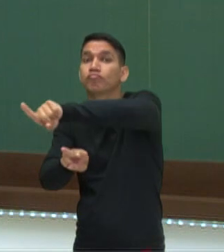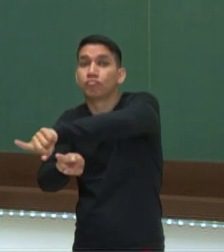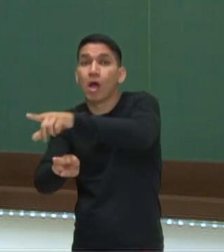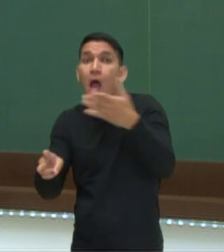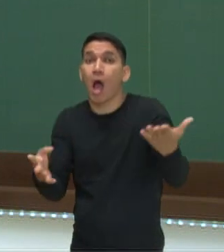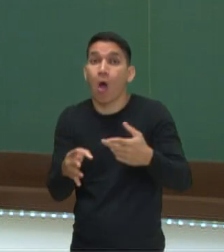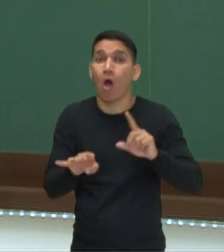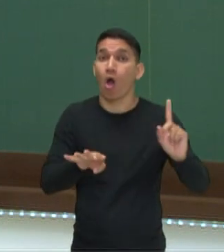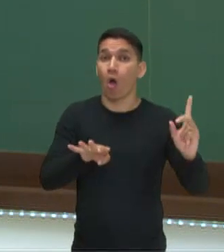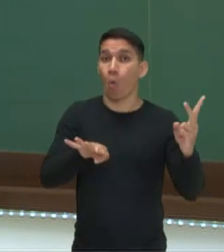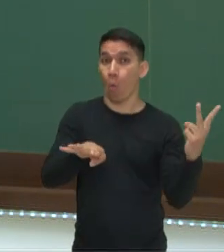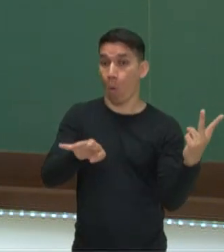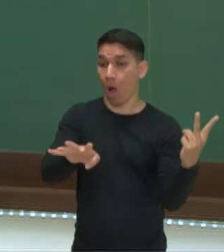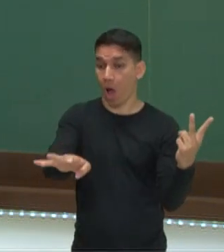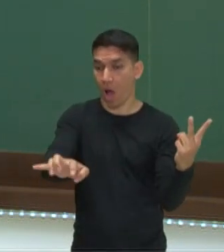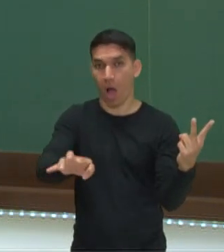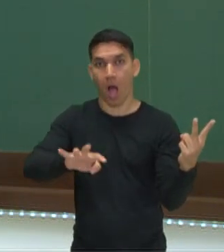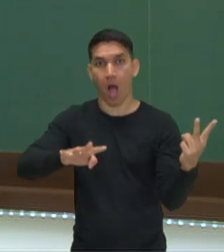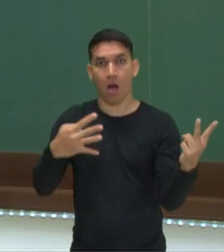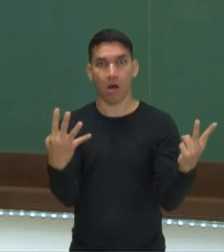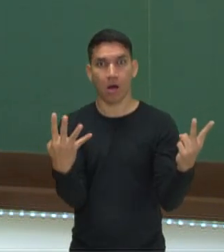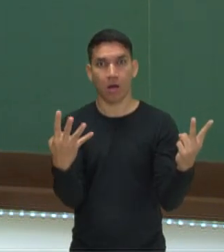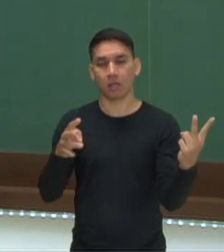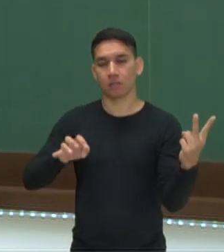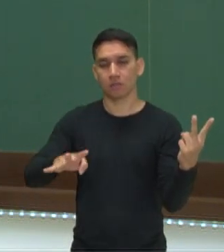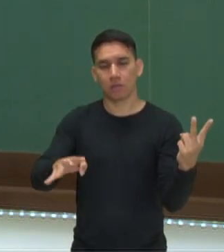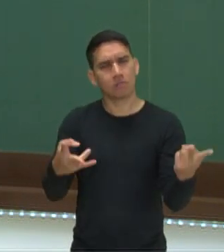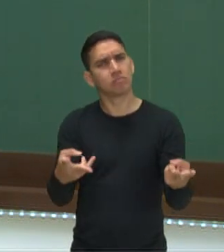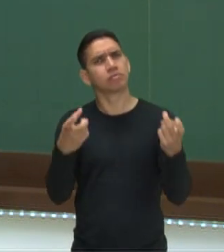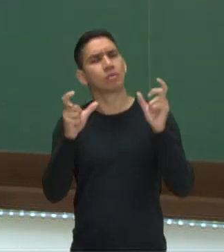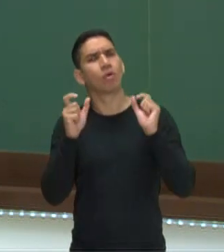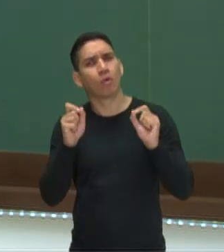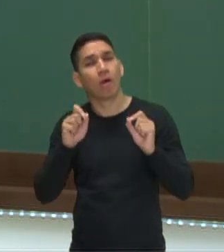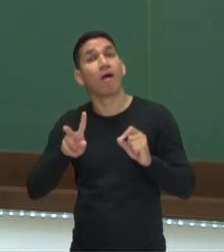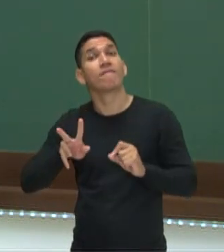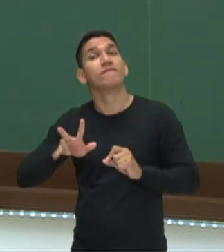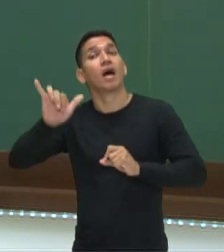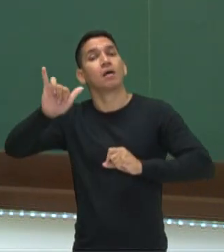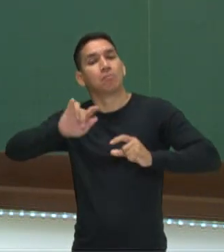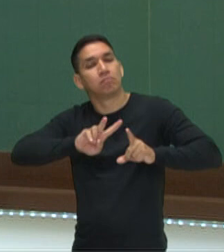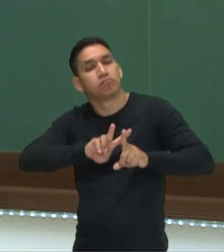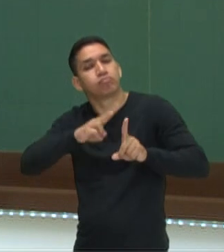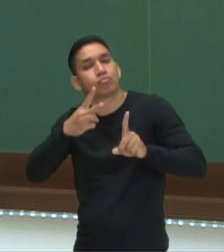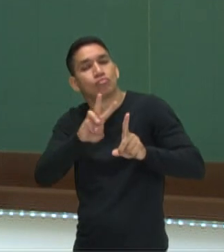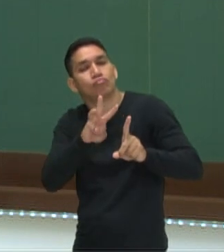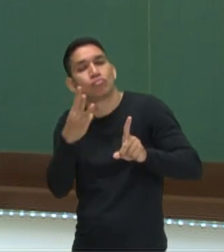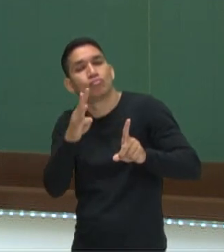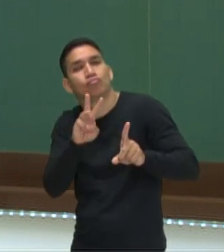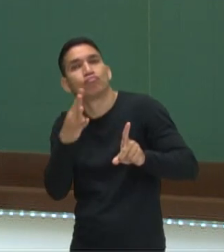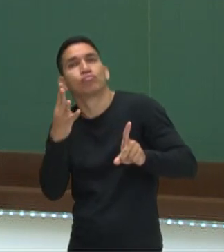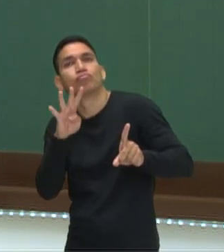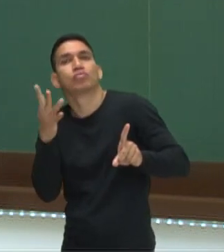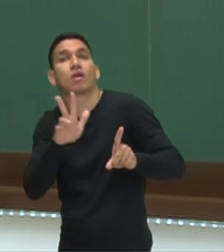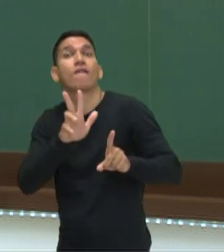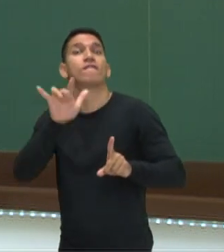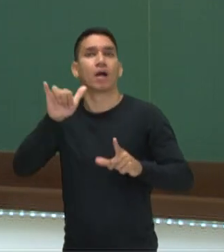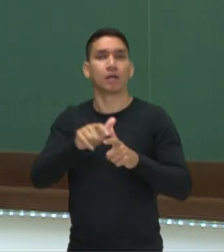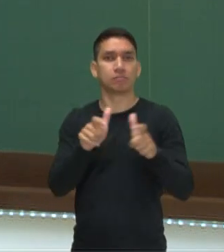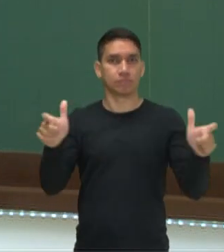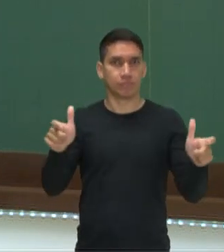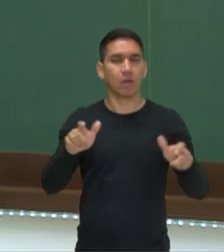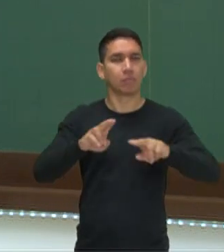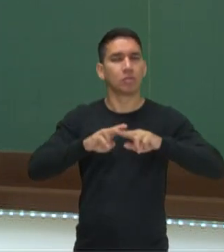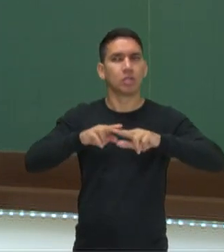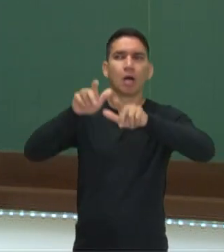agora nós temos quatro. E assim, posso perceber que isso vai dobrando, pessoal. Então, analisando essas duas